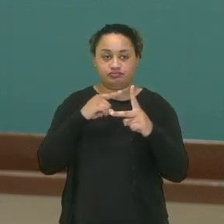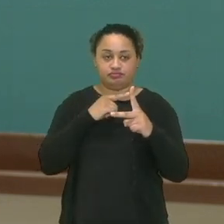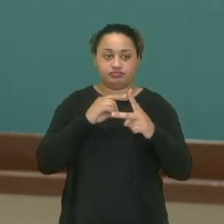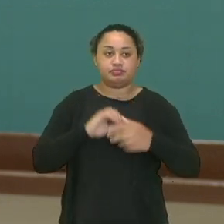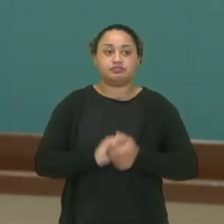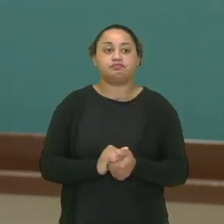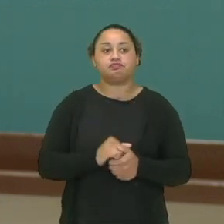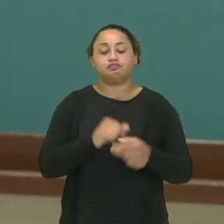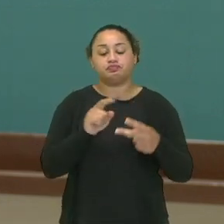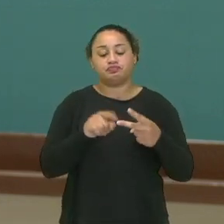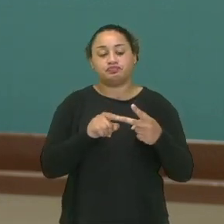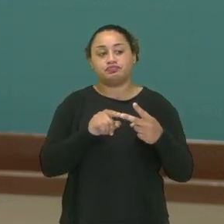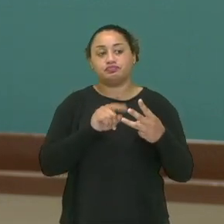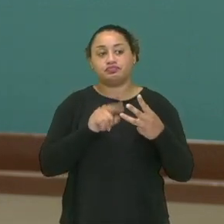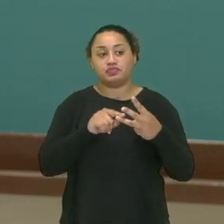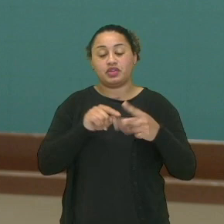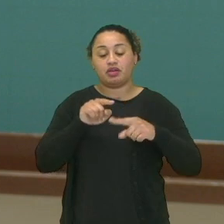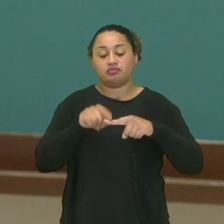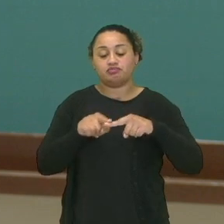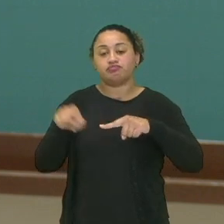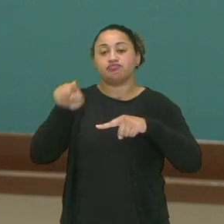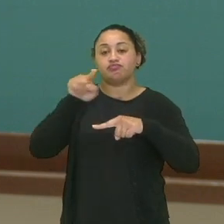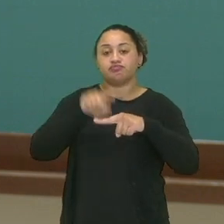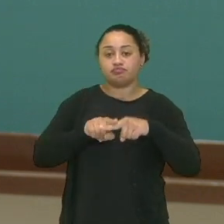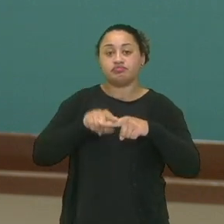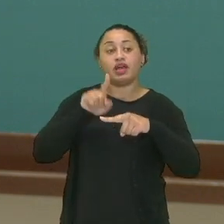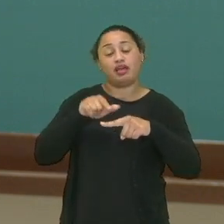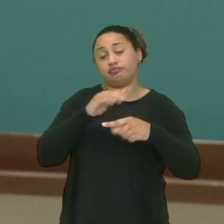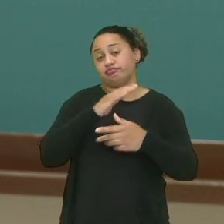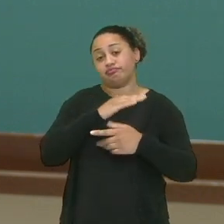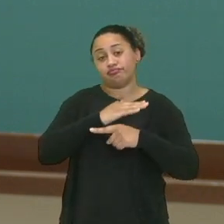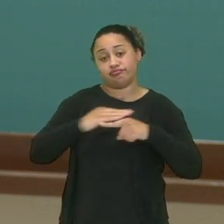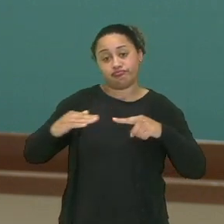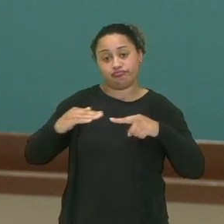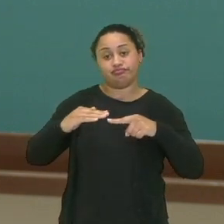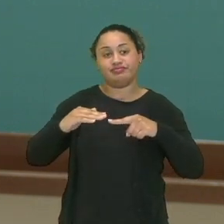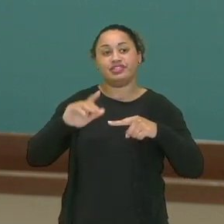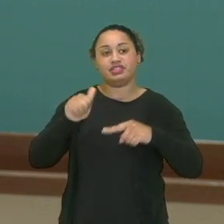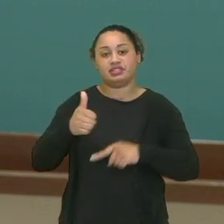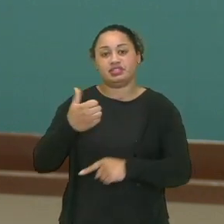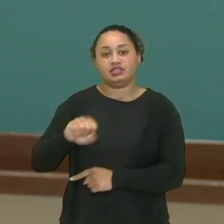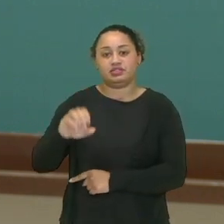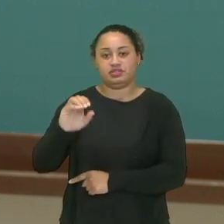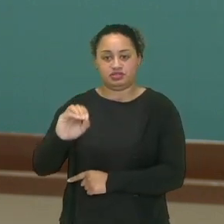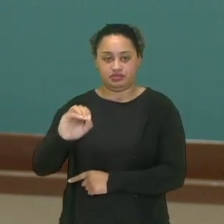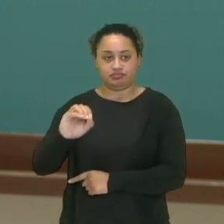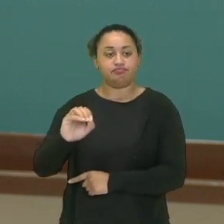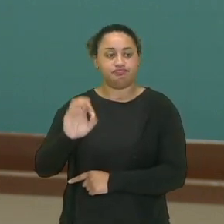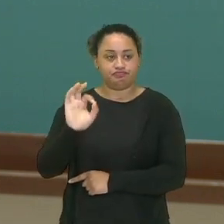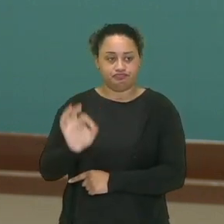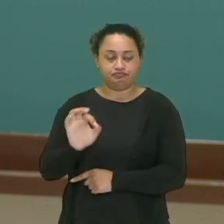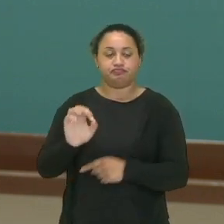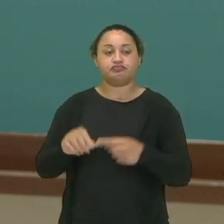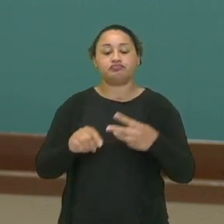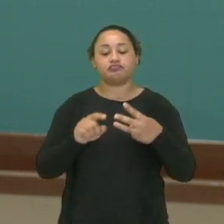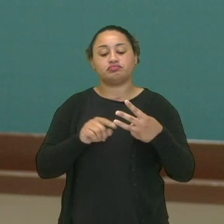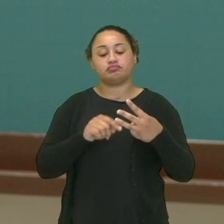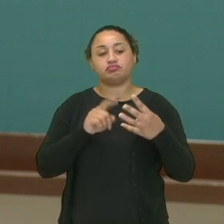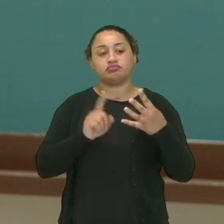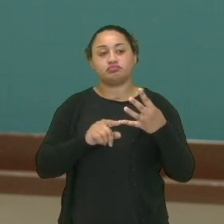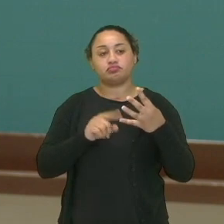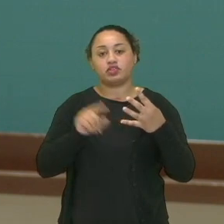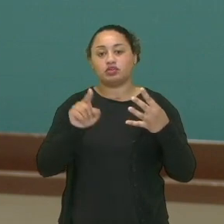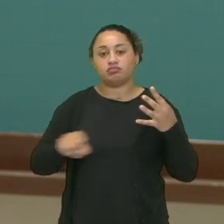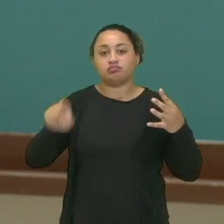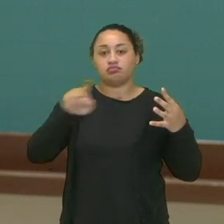bom? E a meia volta é metade, né? Então vai dar 180 graus, isso mesmo, tá? E claro, né, a